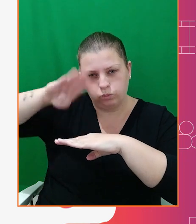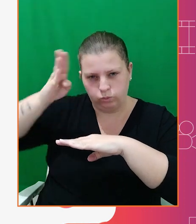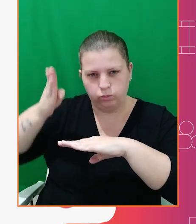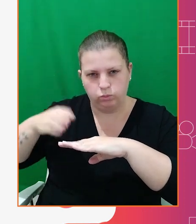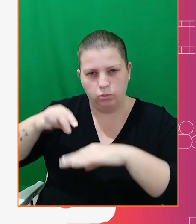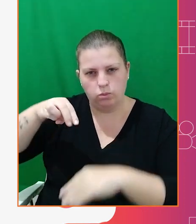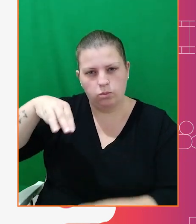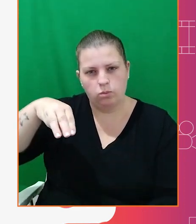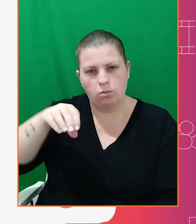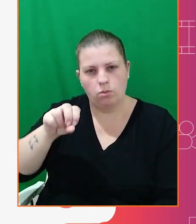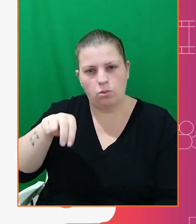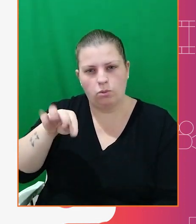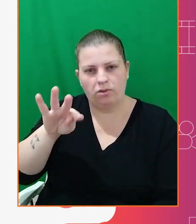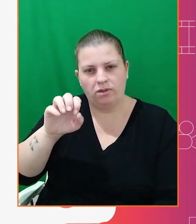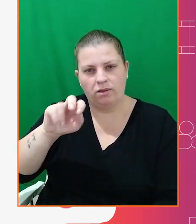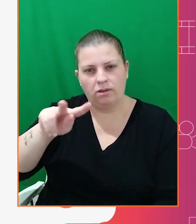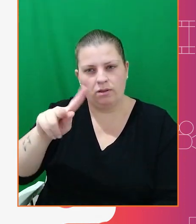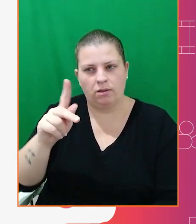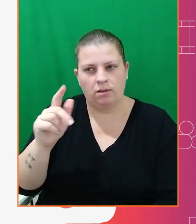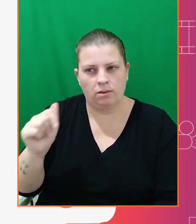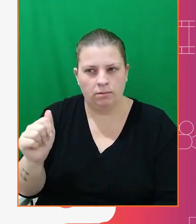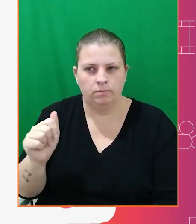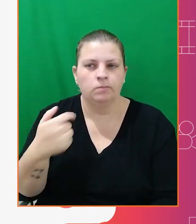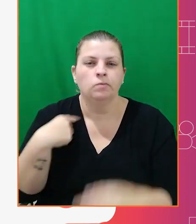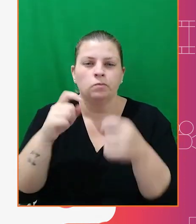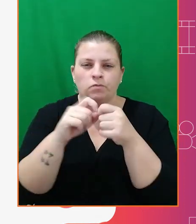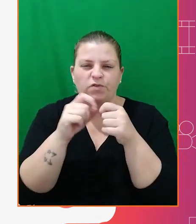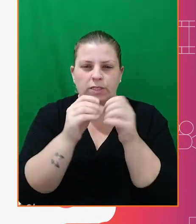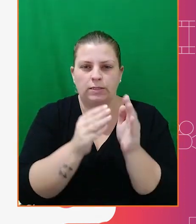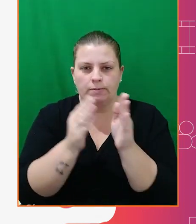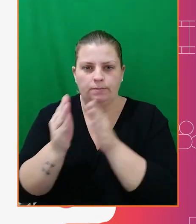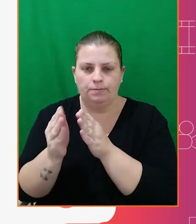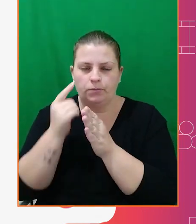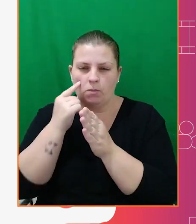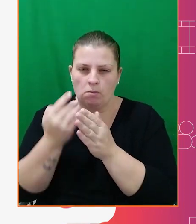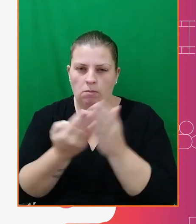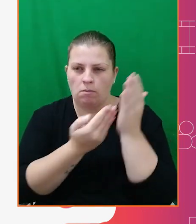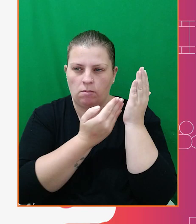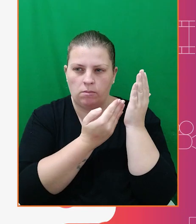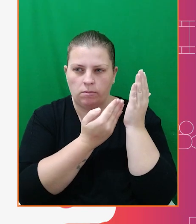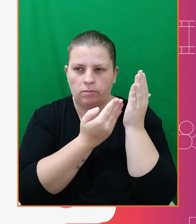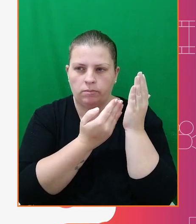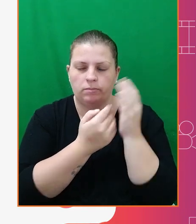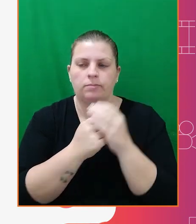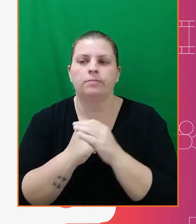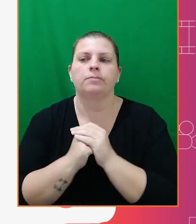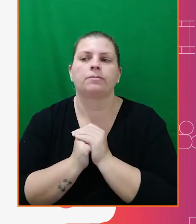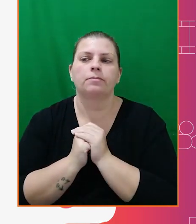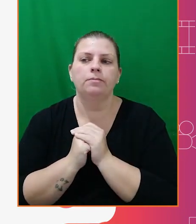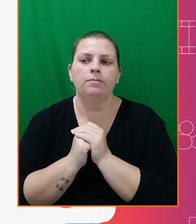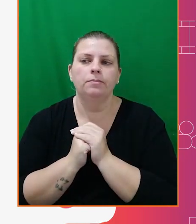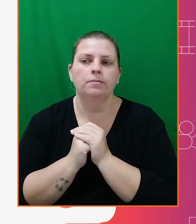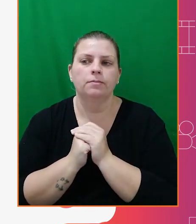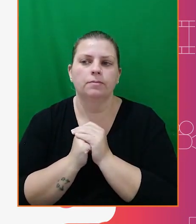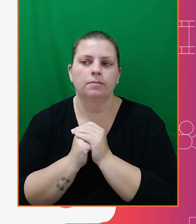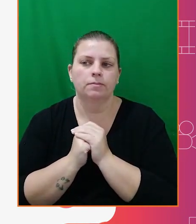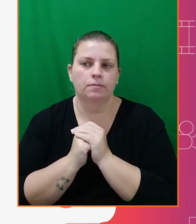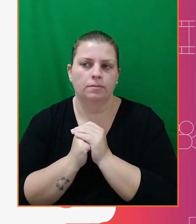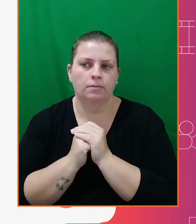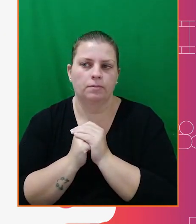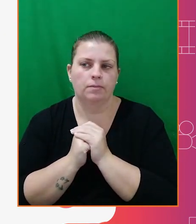de uma montanha. Eu vou fazer bem aqui do lado. Sendo assim, eu vou deixar minha mão um pouco